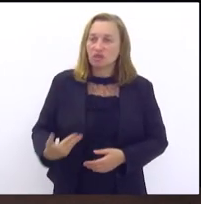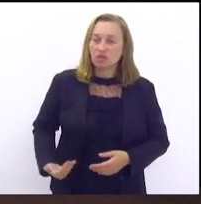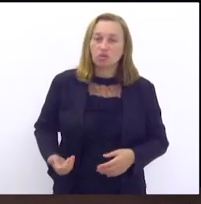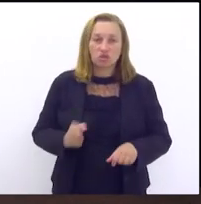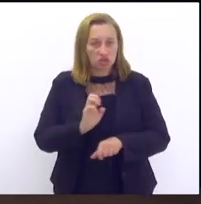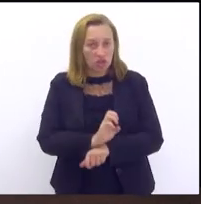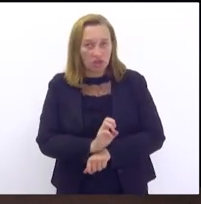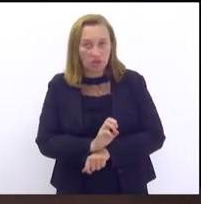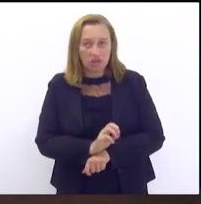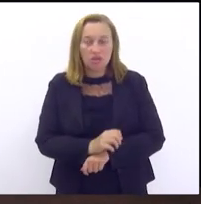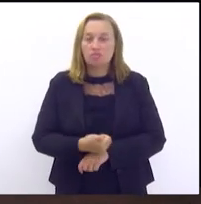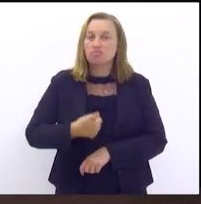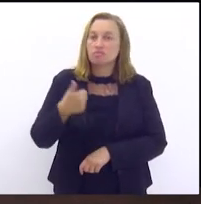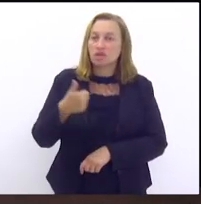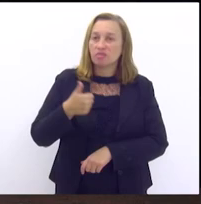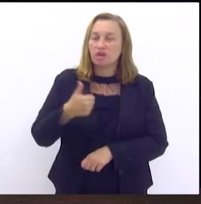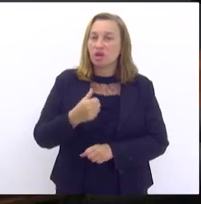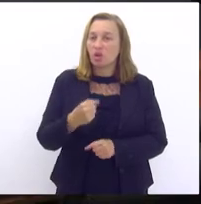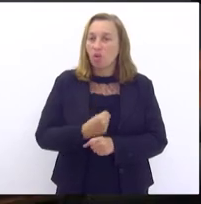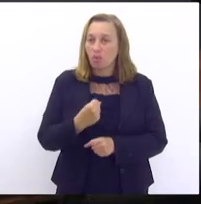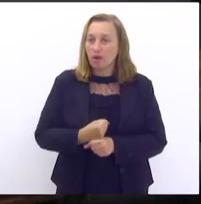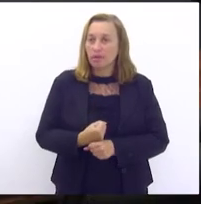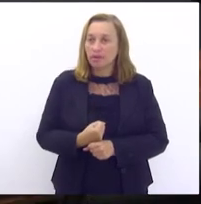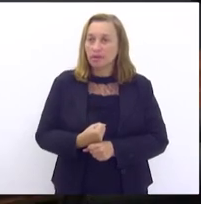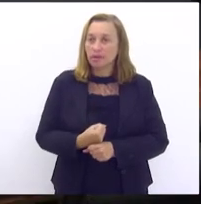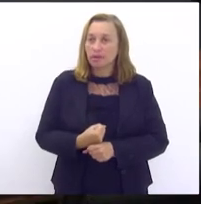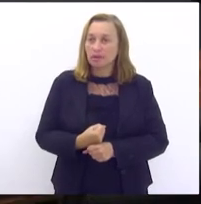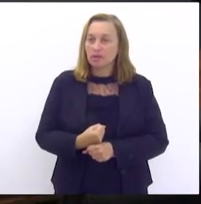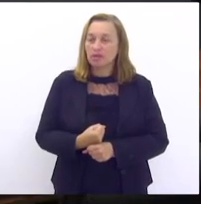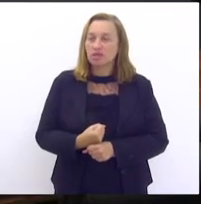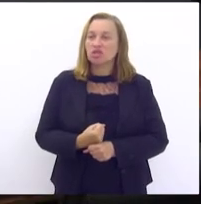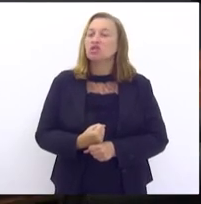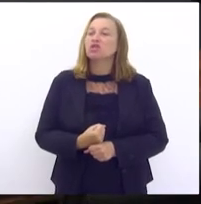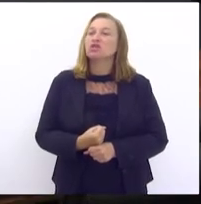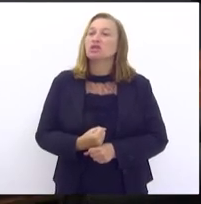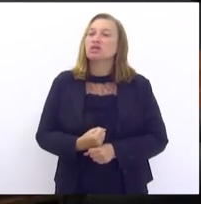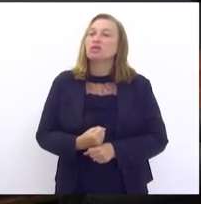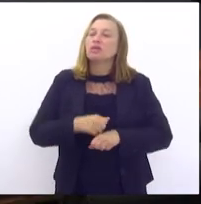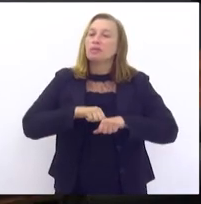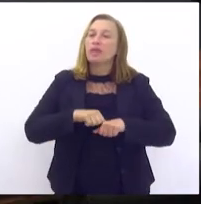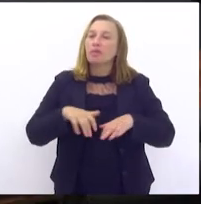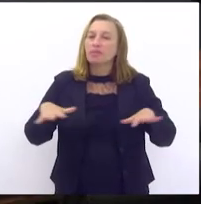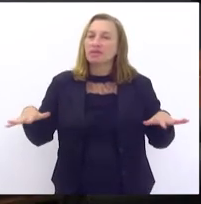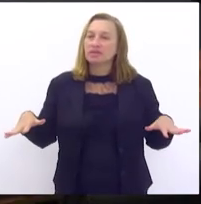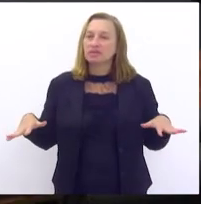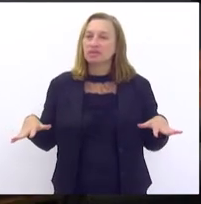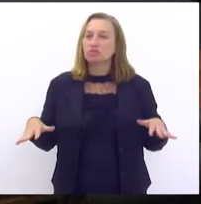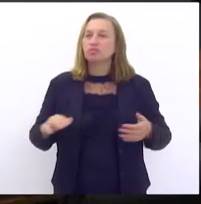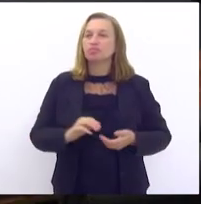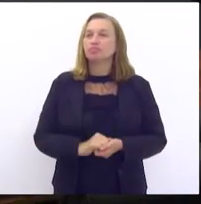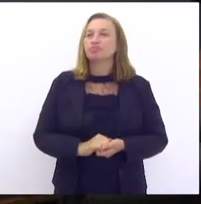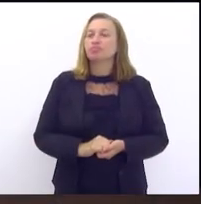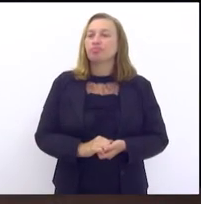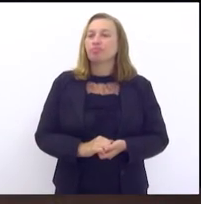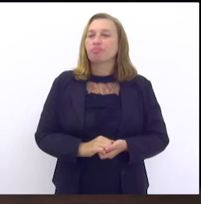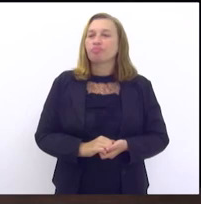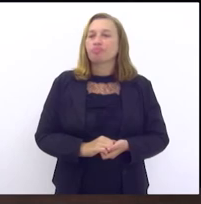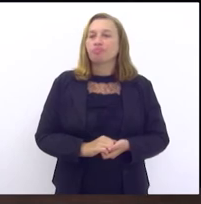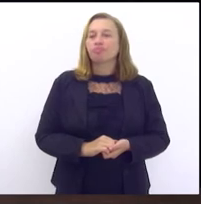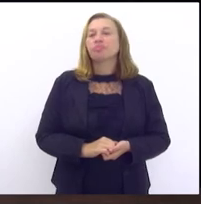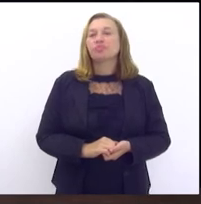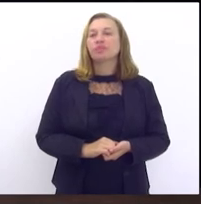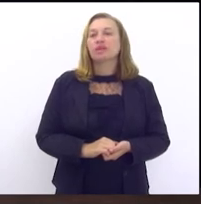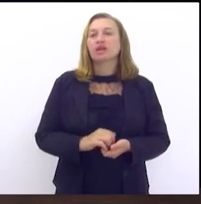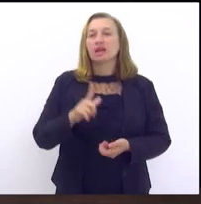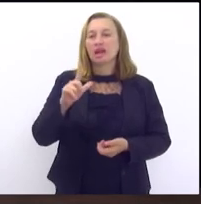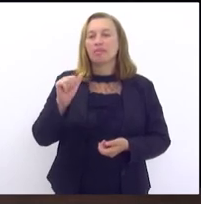estado, primeira obra de reforma e ampliação da elevatória do Lameirão foi